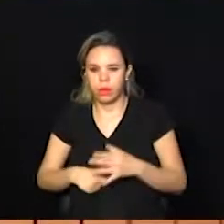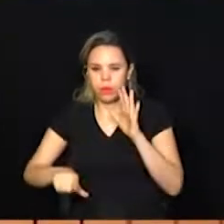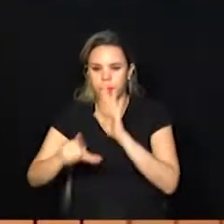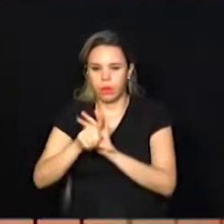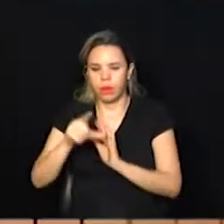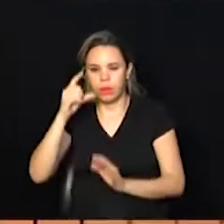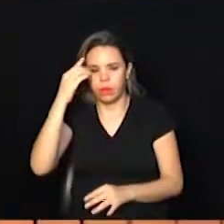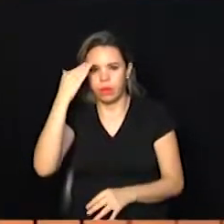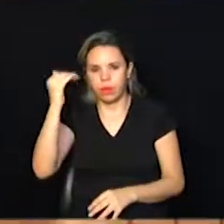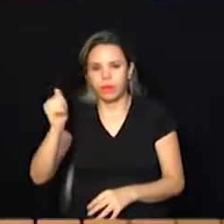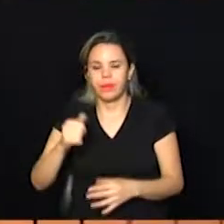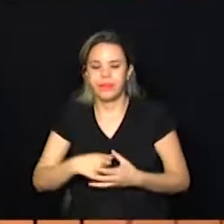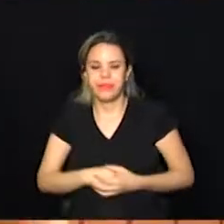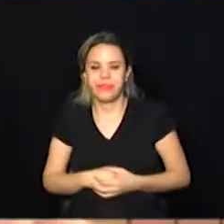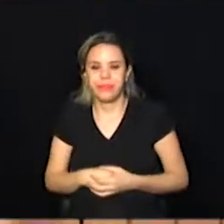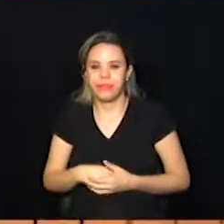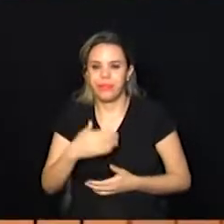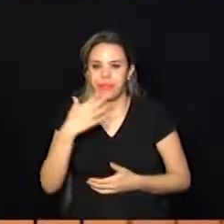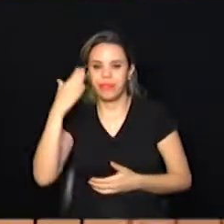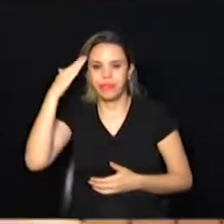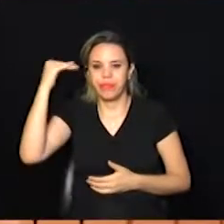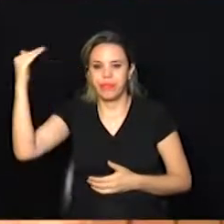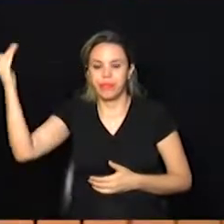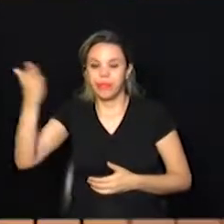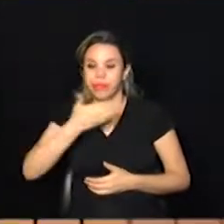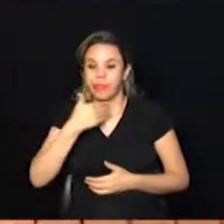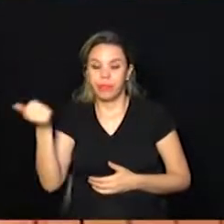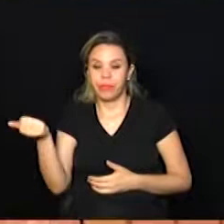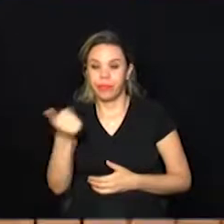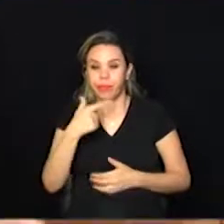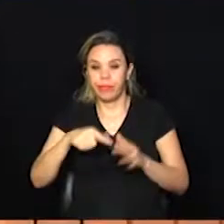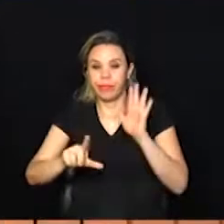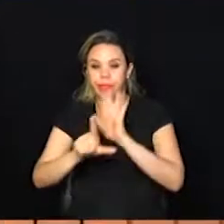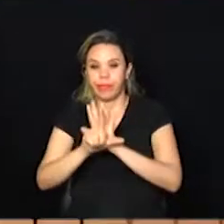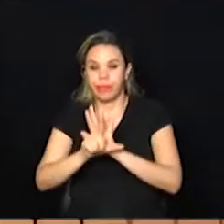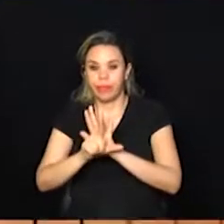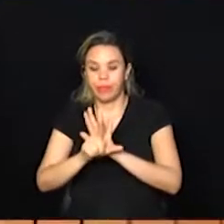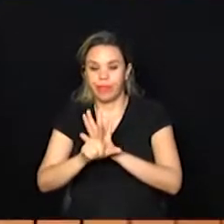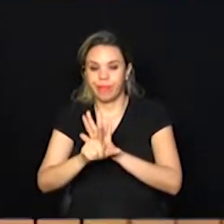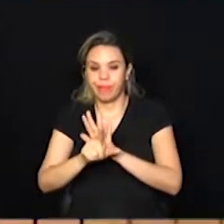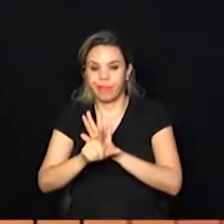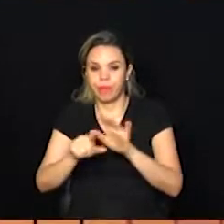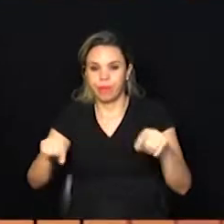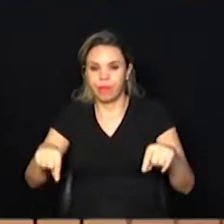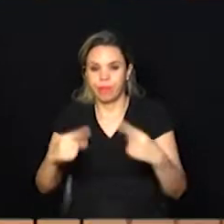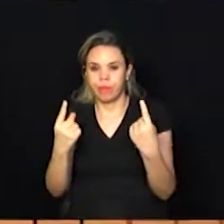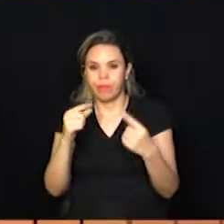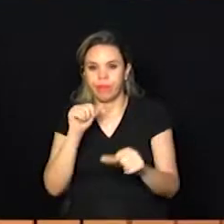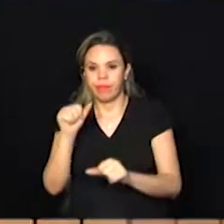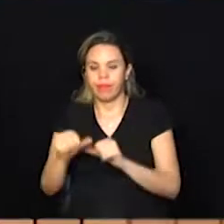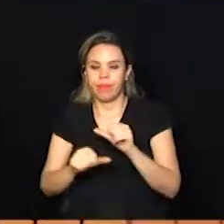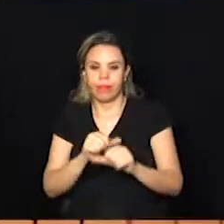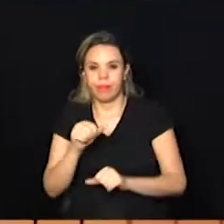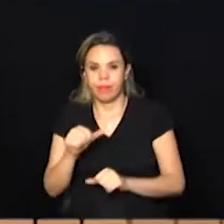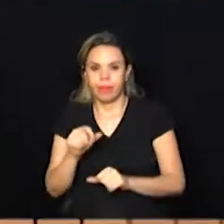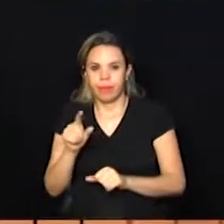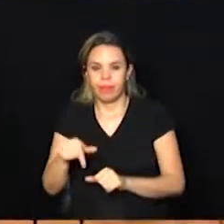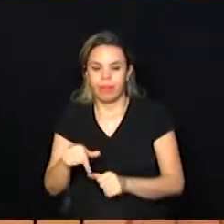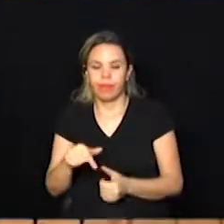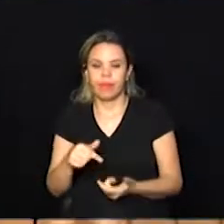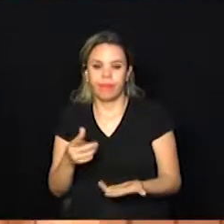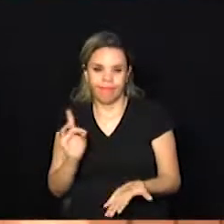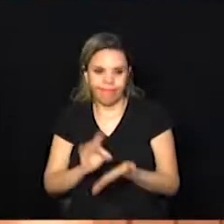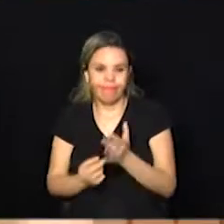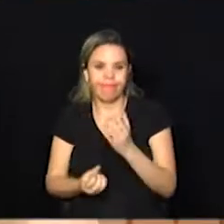é uma das leis mais conhecidas, é uma das melhores leis, e o desafio de tornar ela uma realidade.